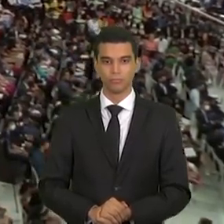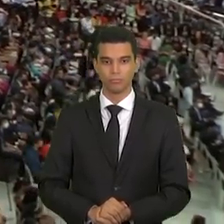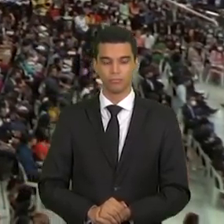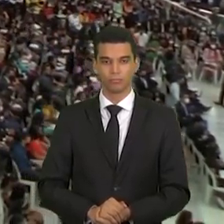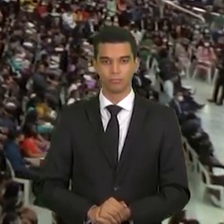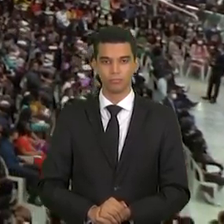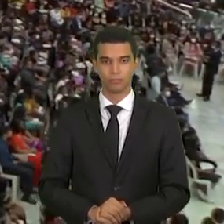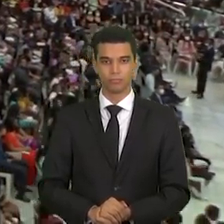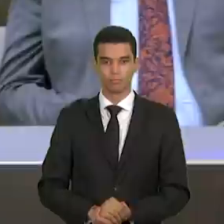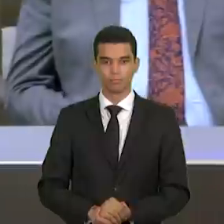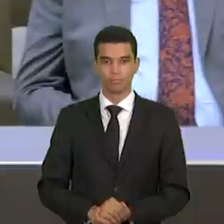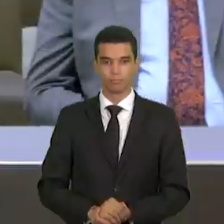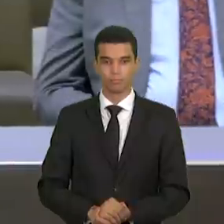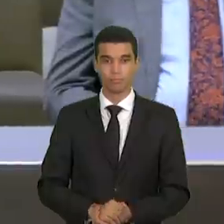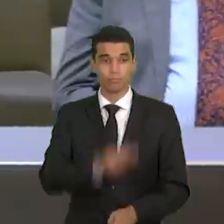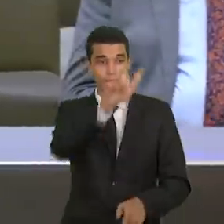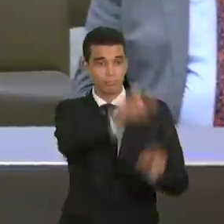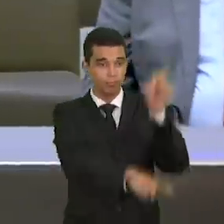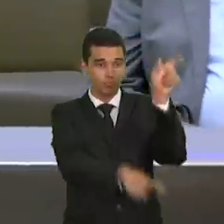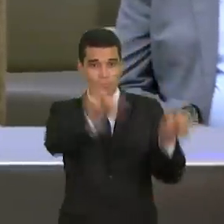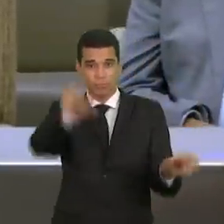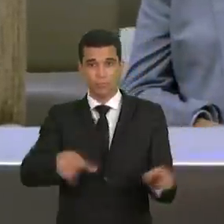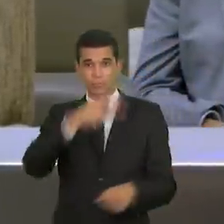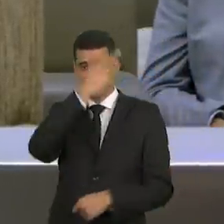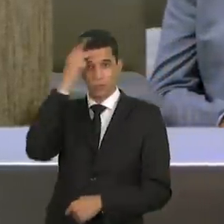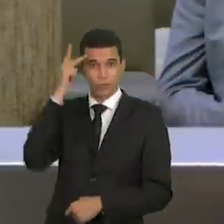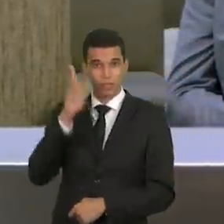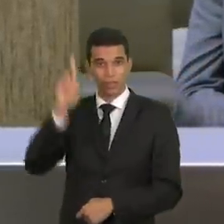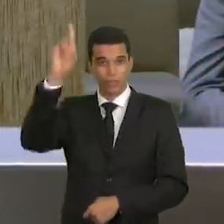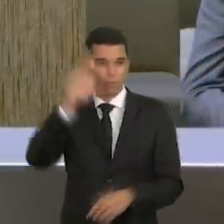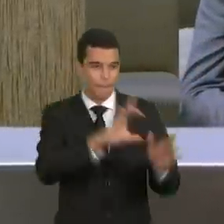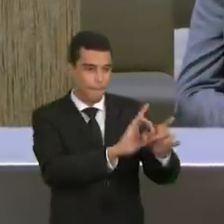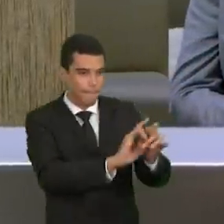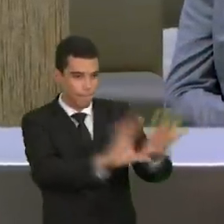Vidas estão sendo libertas.